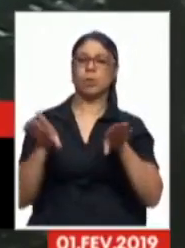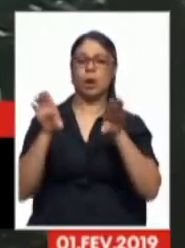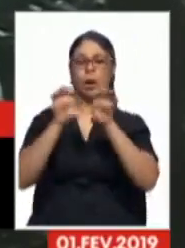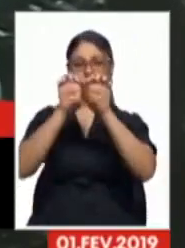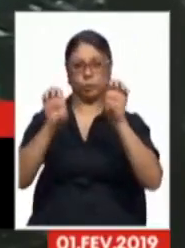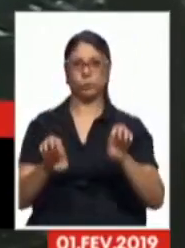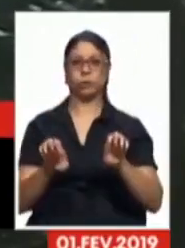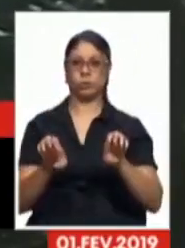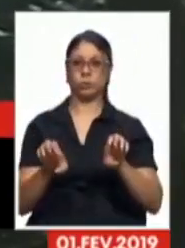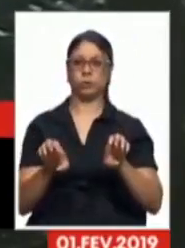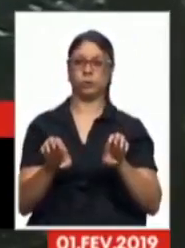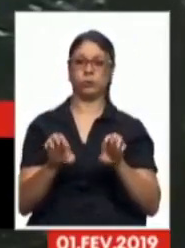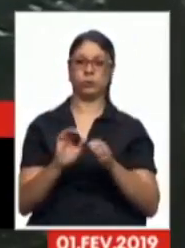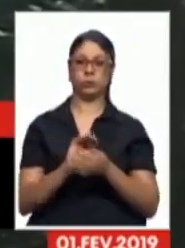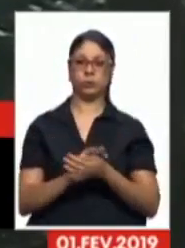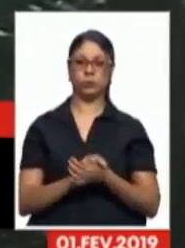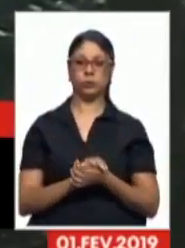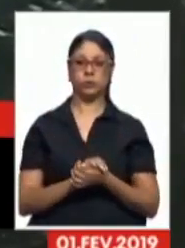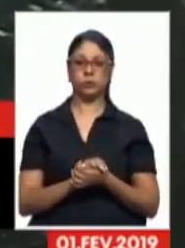infraestrutura.